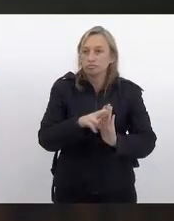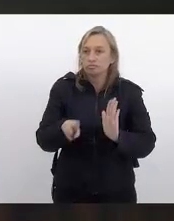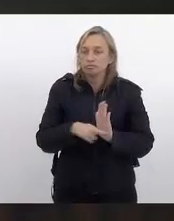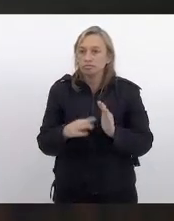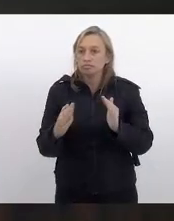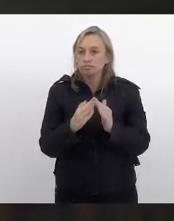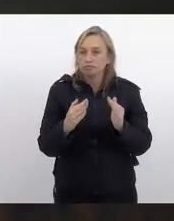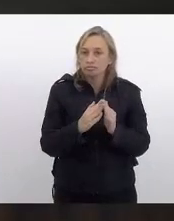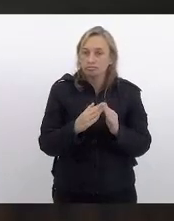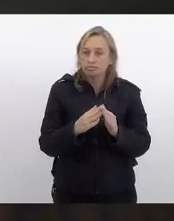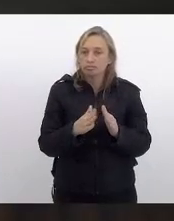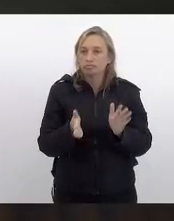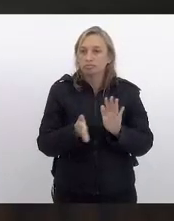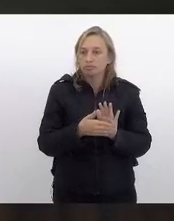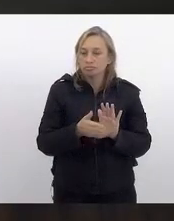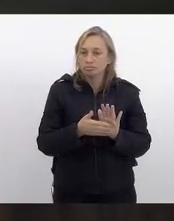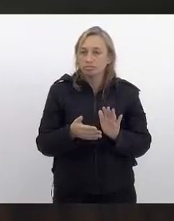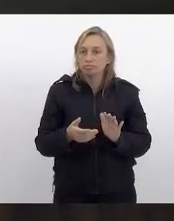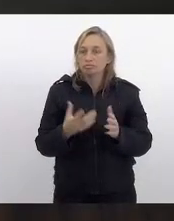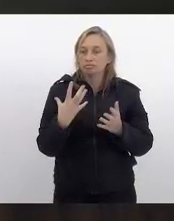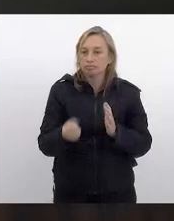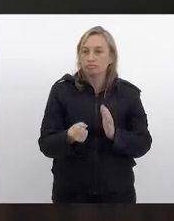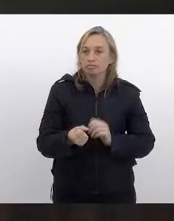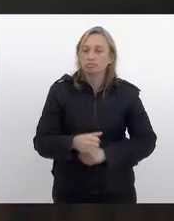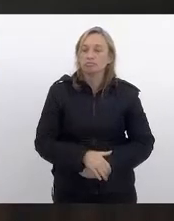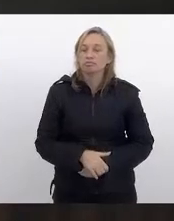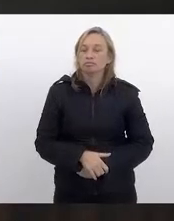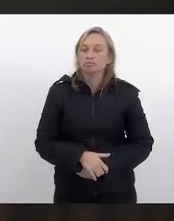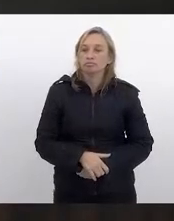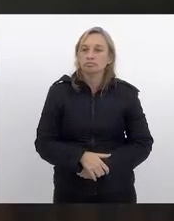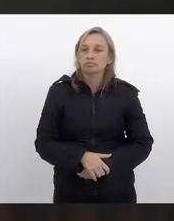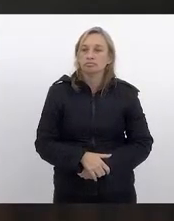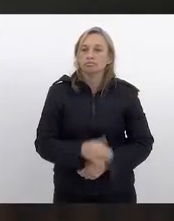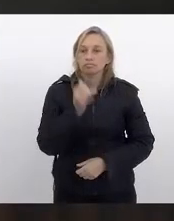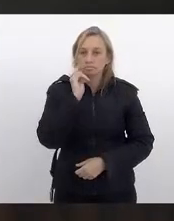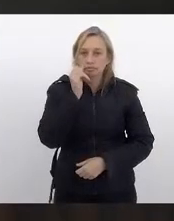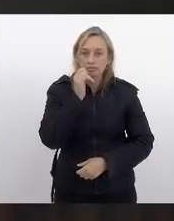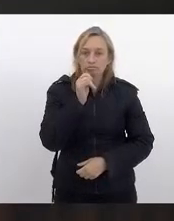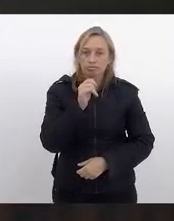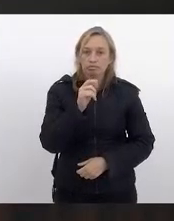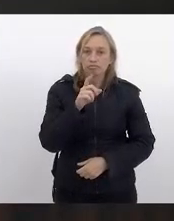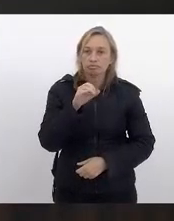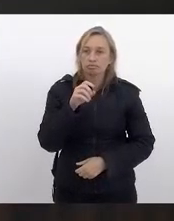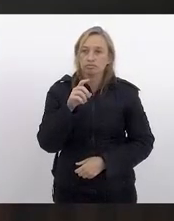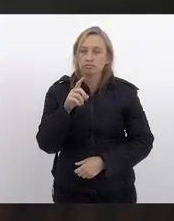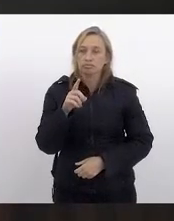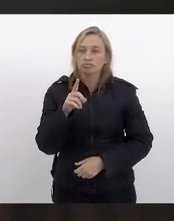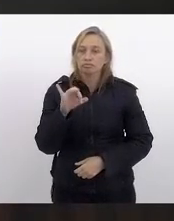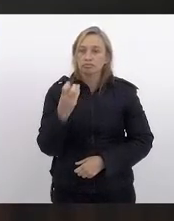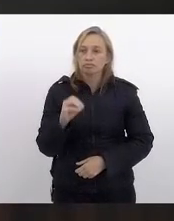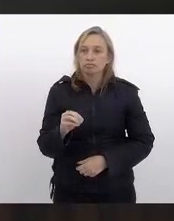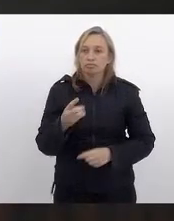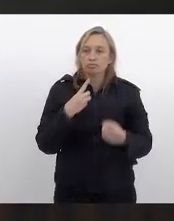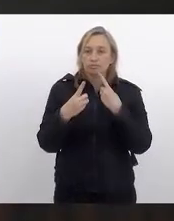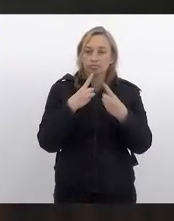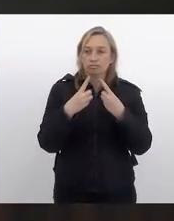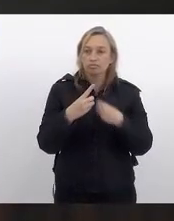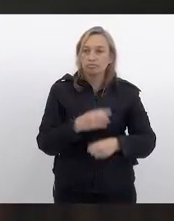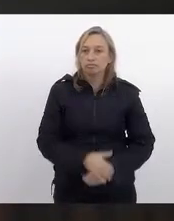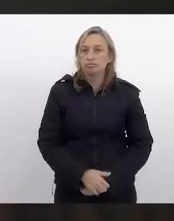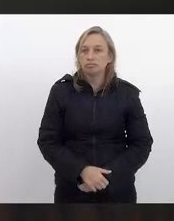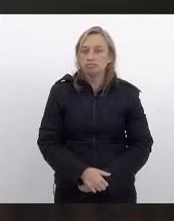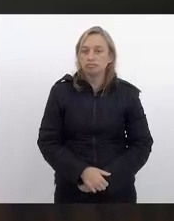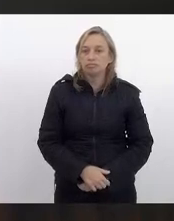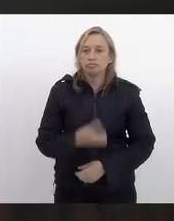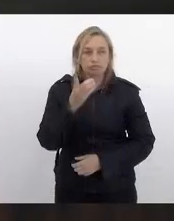internas e proposições externas favorável relator Deputado Sérgio Fernandes em discussão para